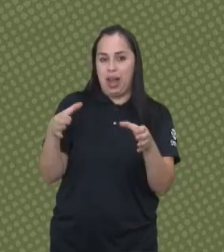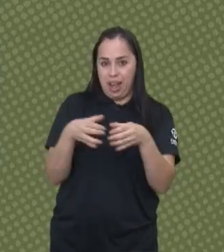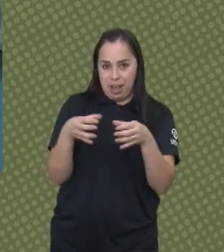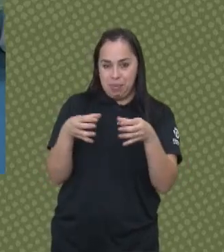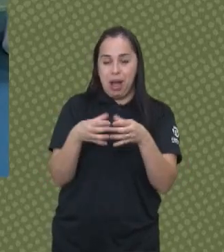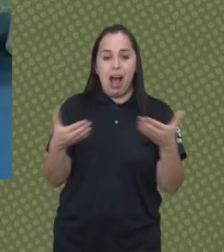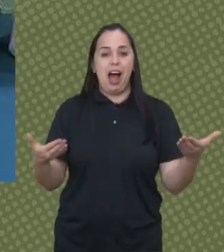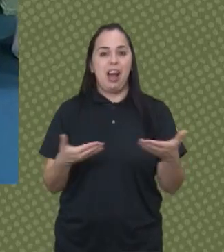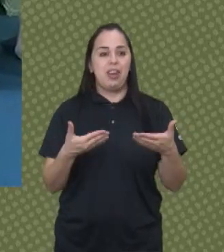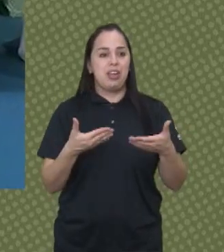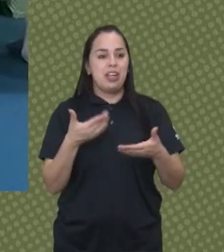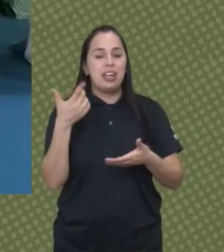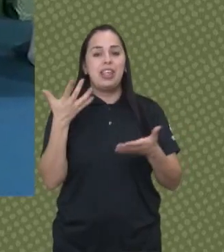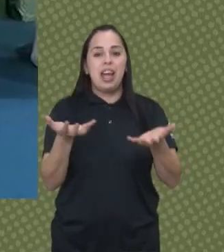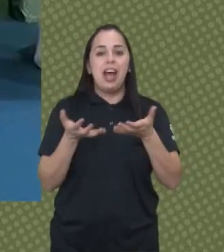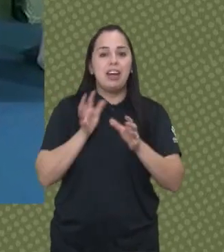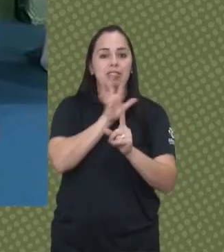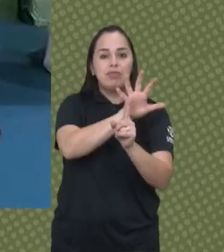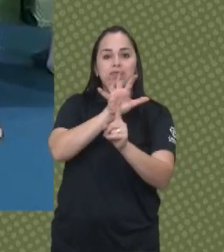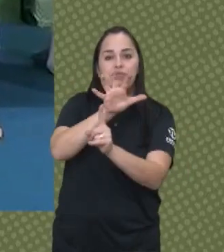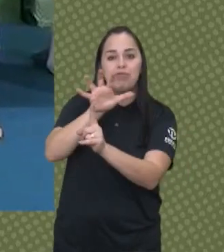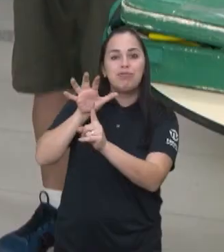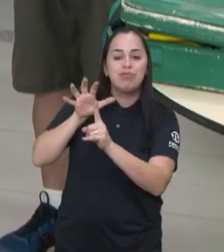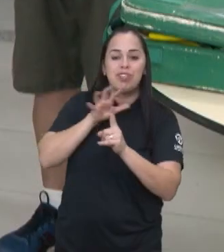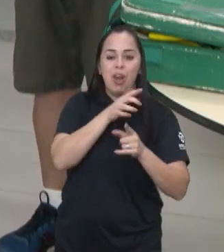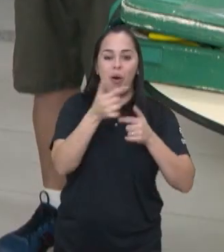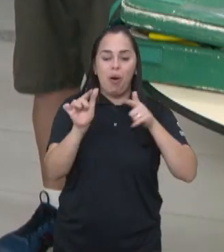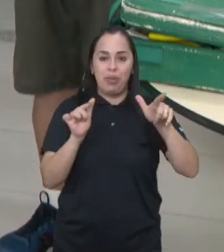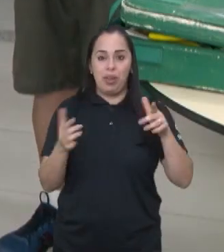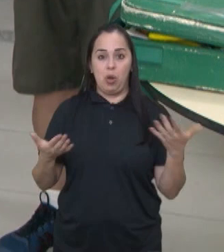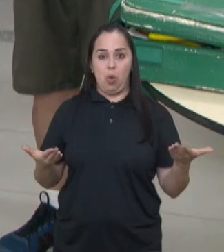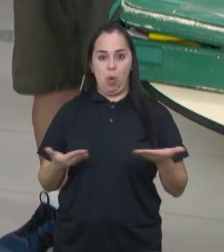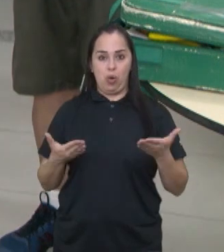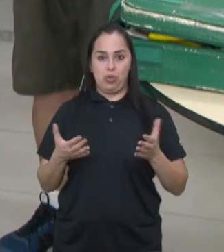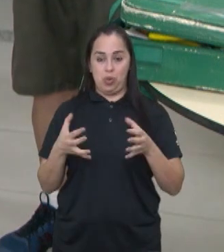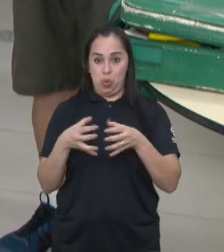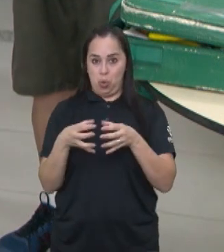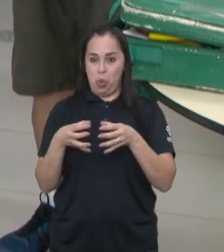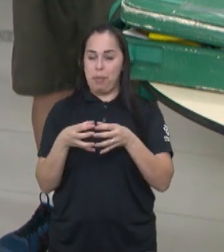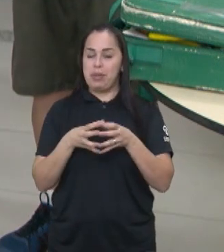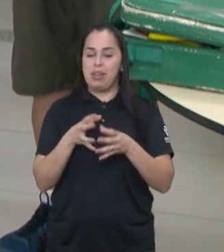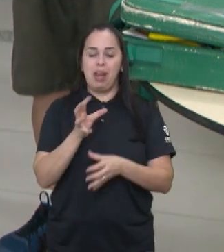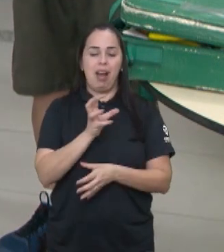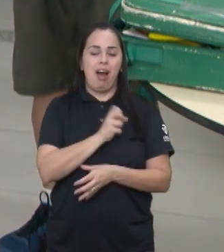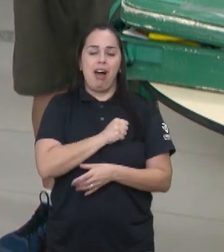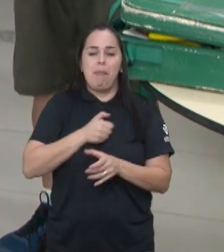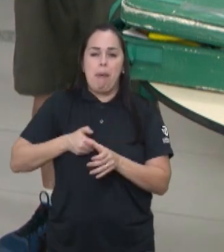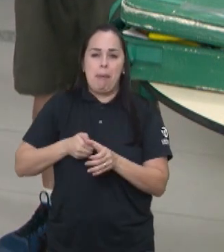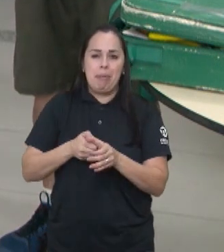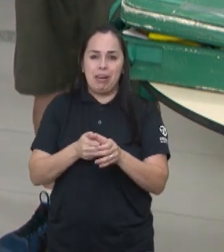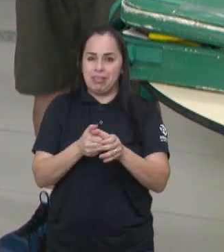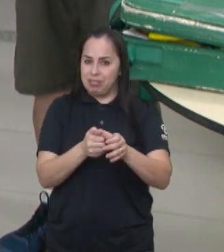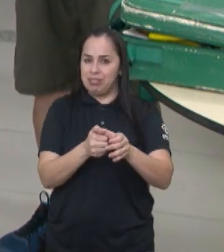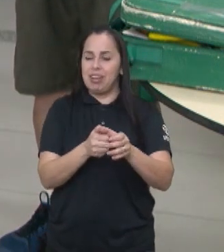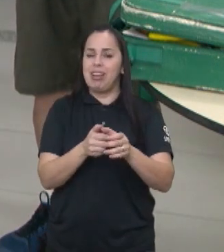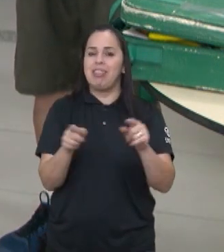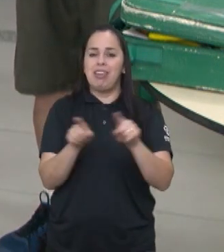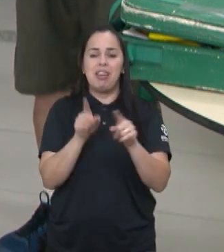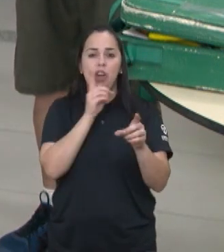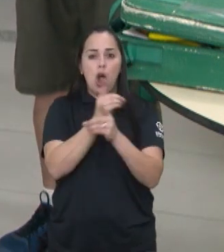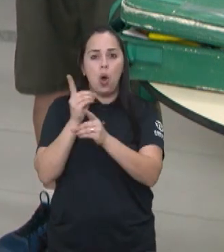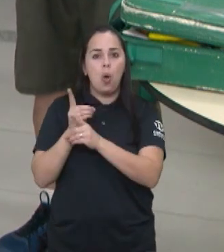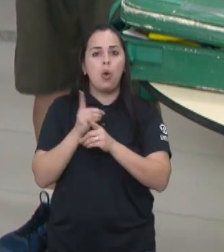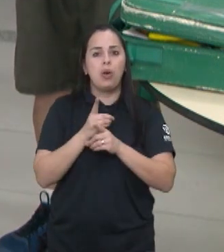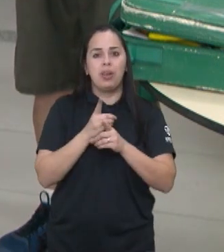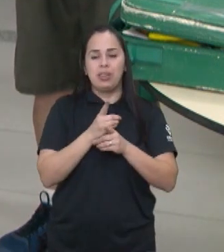ainda mais o número de botonistas em São José. Hoje, um grupo de apaixonados pelo esporte se reúne mais de uma vez por semana